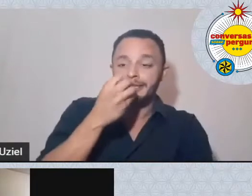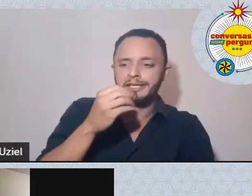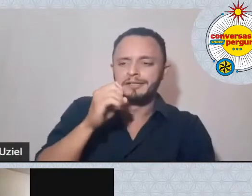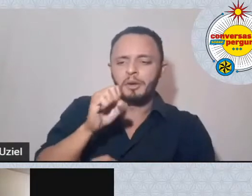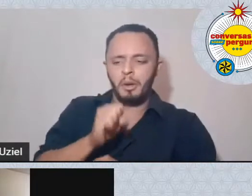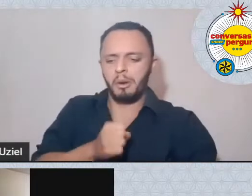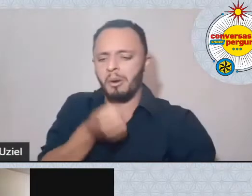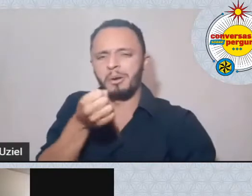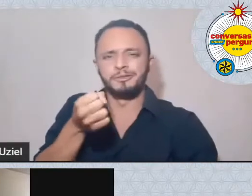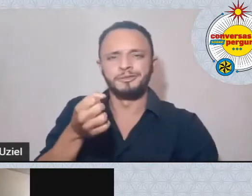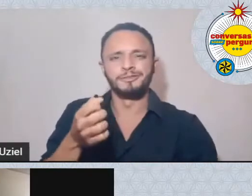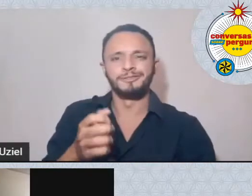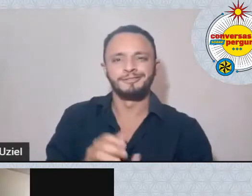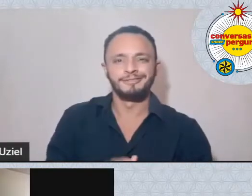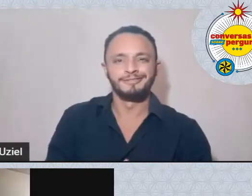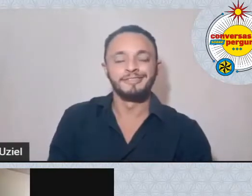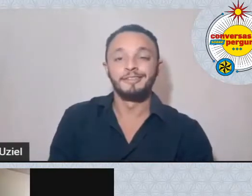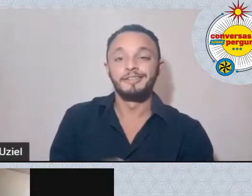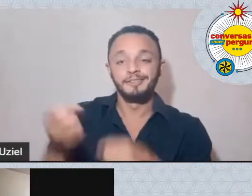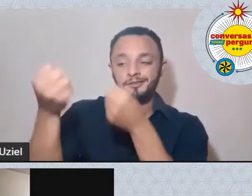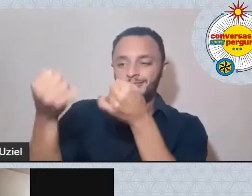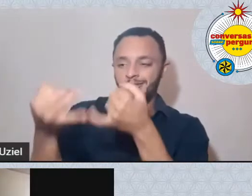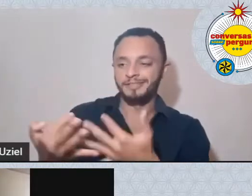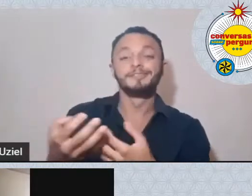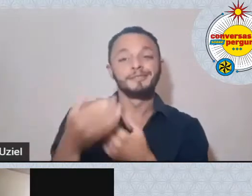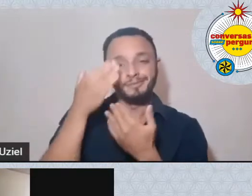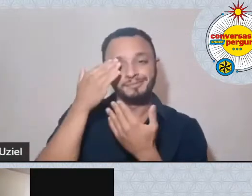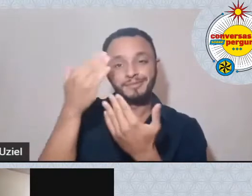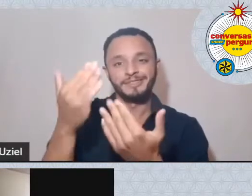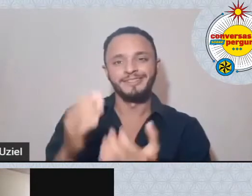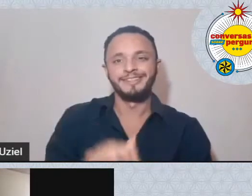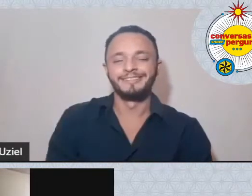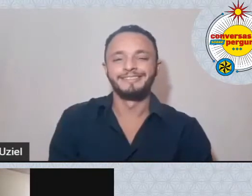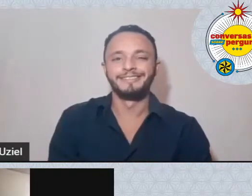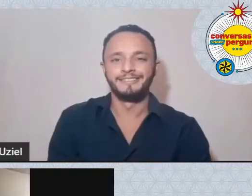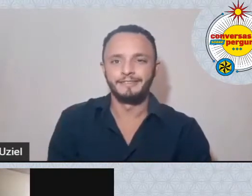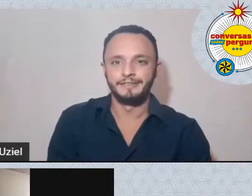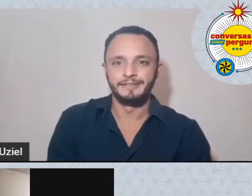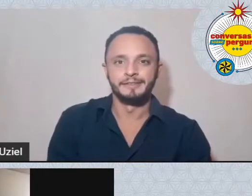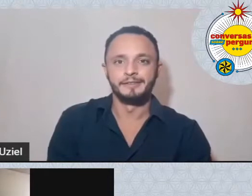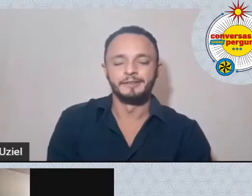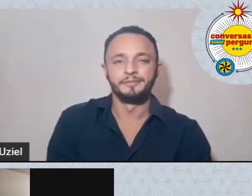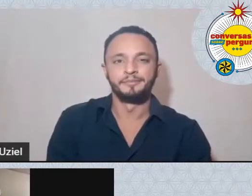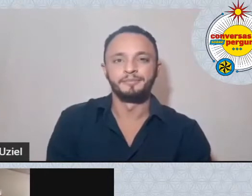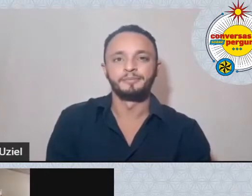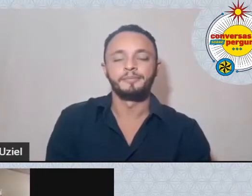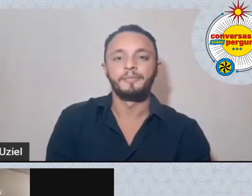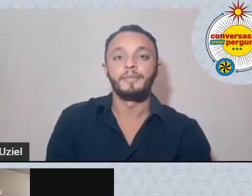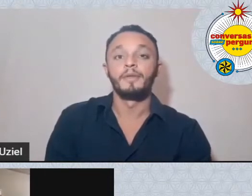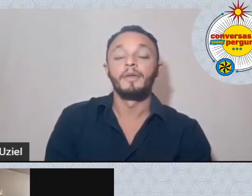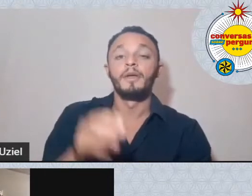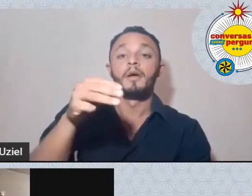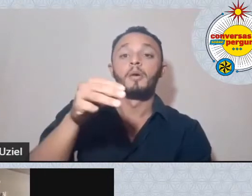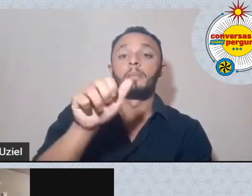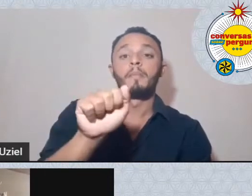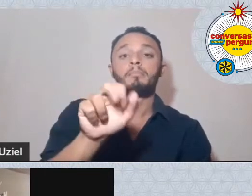Beatriz. Obrigada pela explicação, Dunker. Próxima pergunta, Maurício Guilherme Silva Júnior